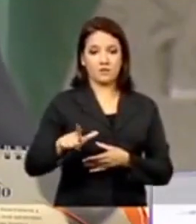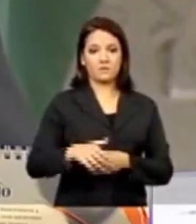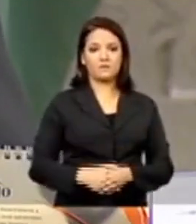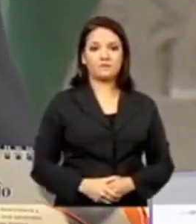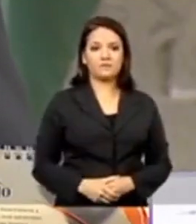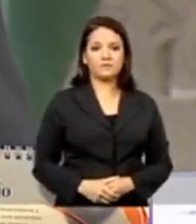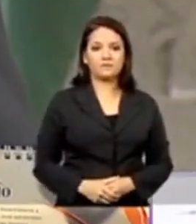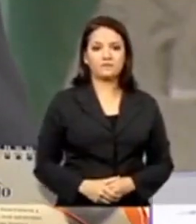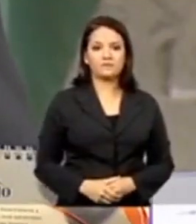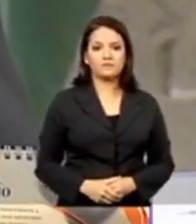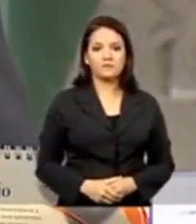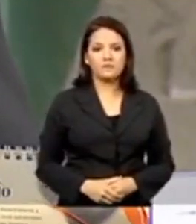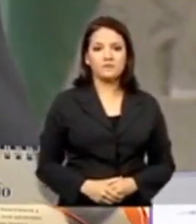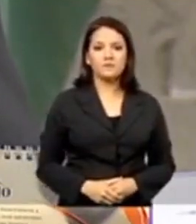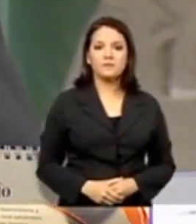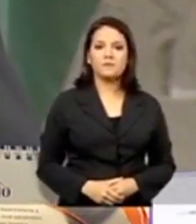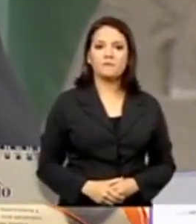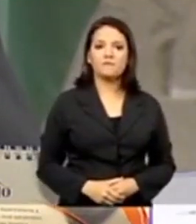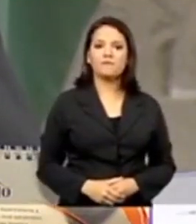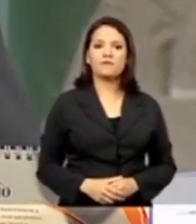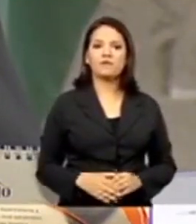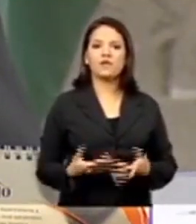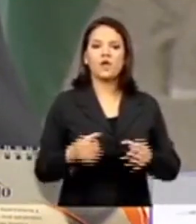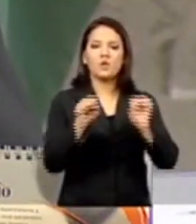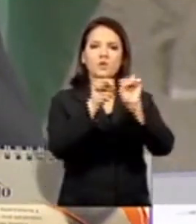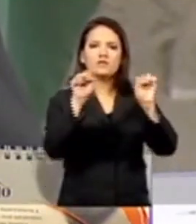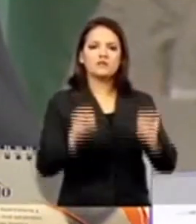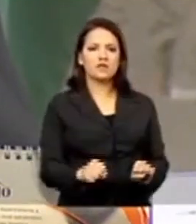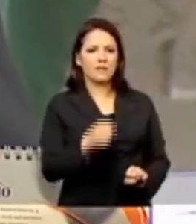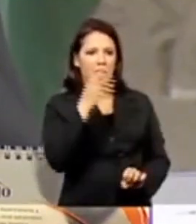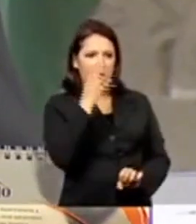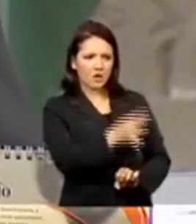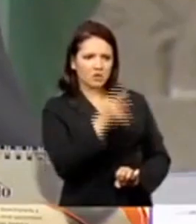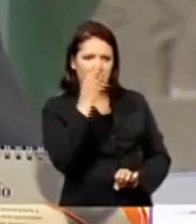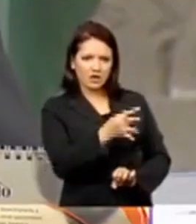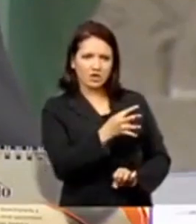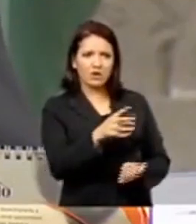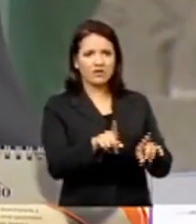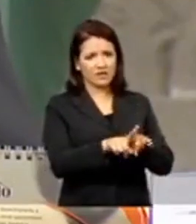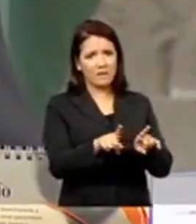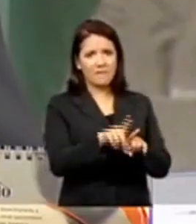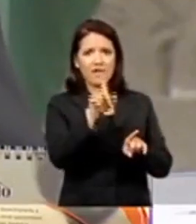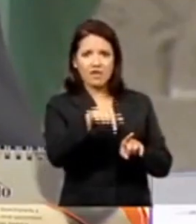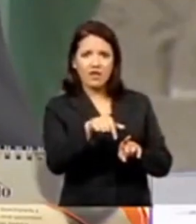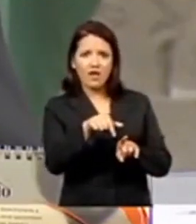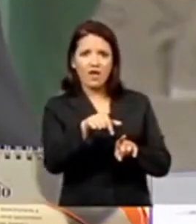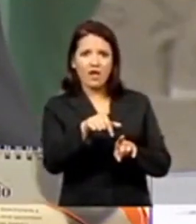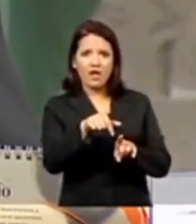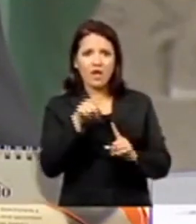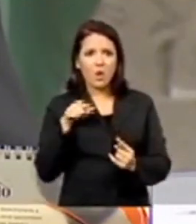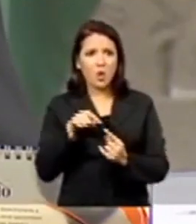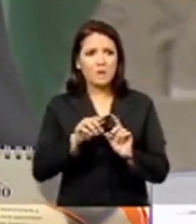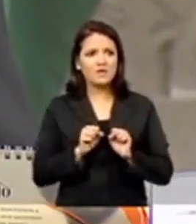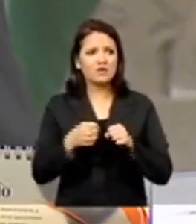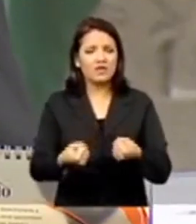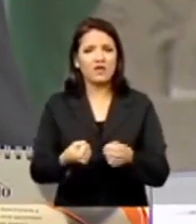ministros, o sistema acusatório também é um sistema de defesa da